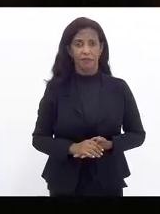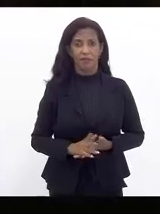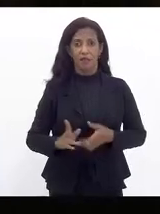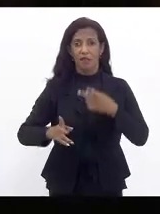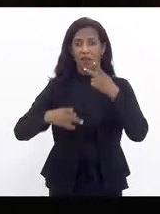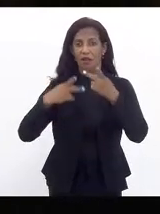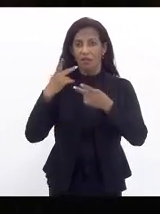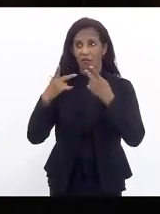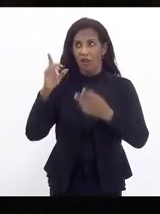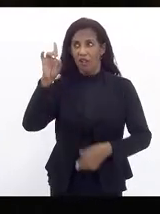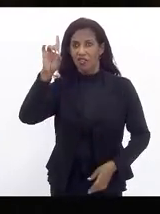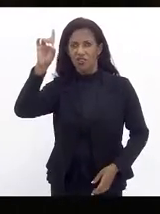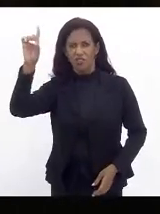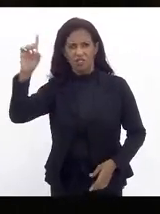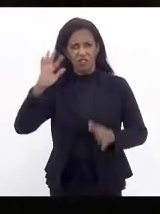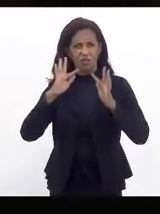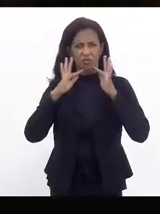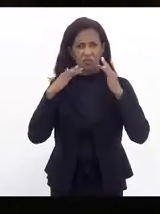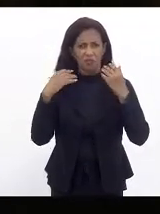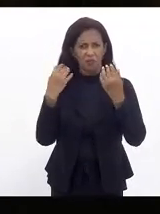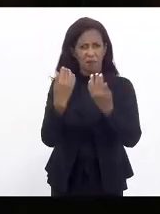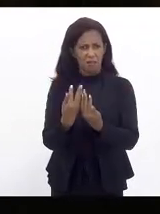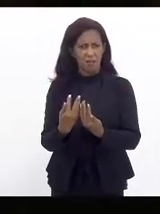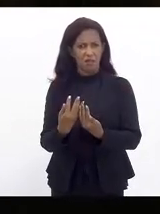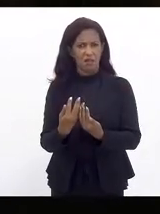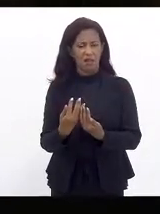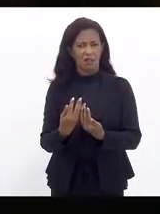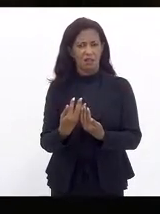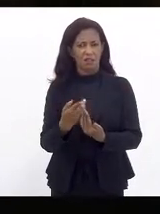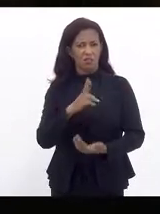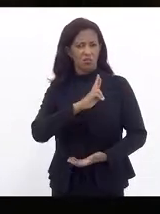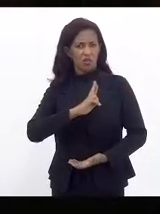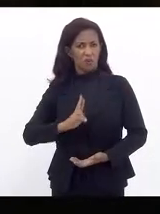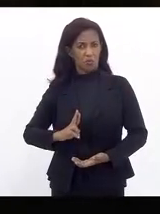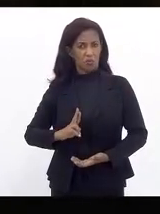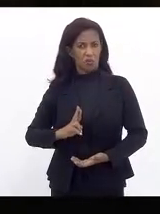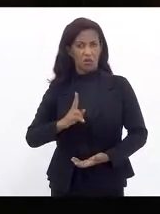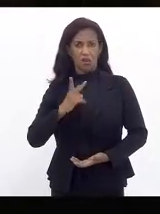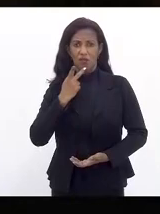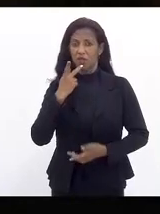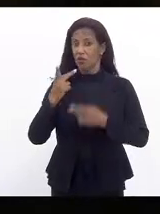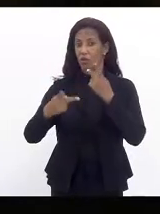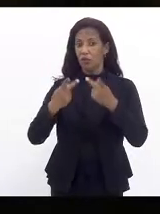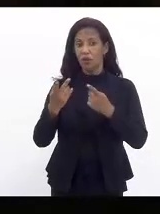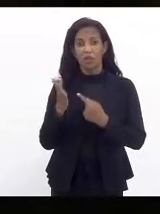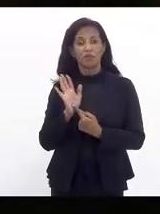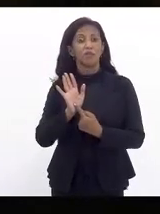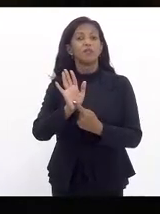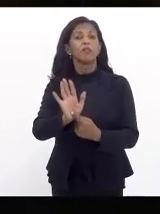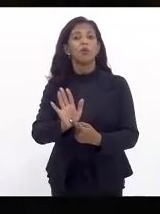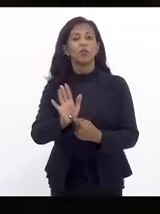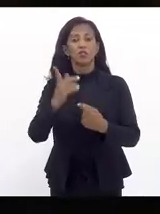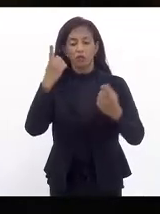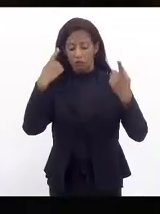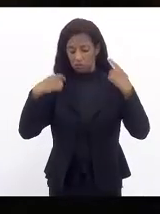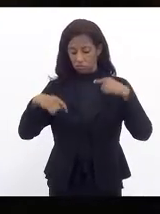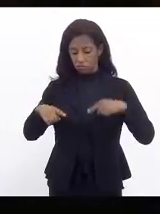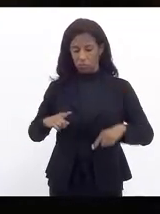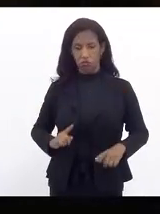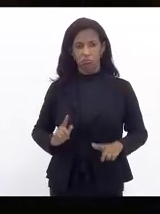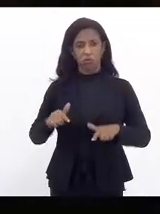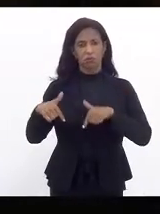de Deus, de família, de pátria, você só não fala, você demonstra com seus gestos e com as